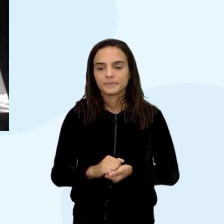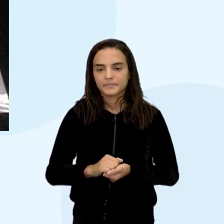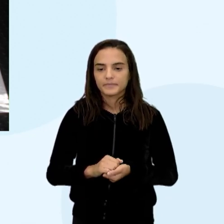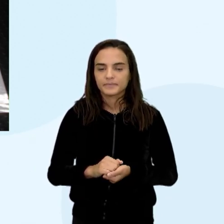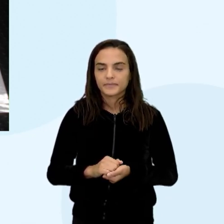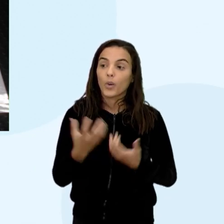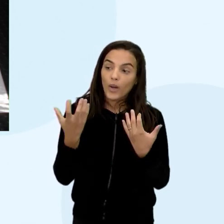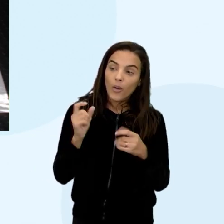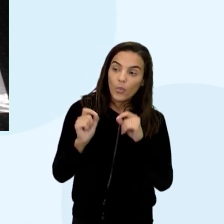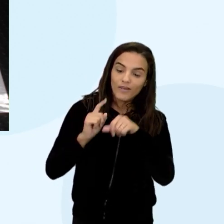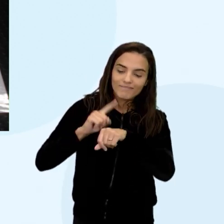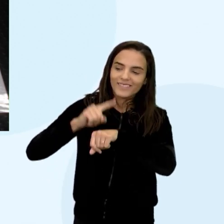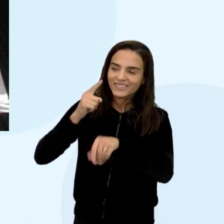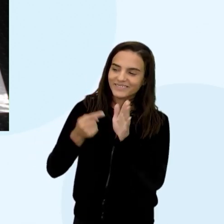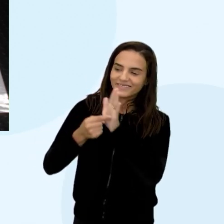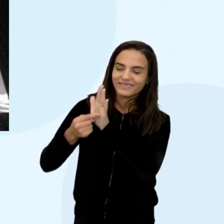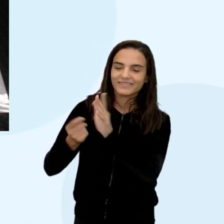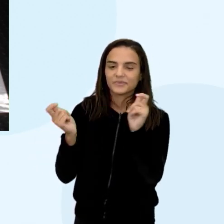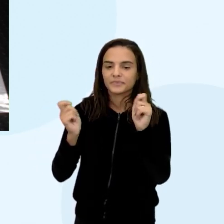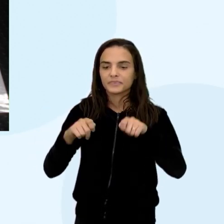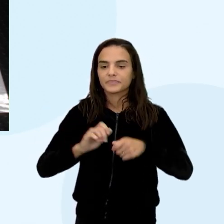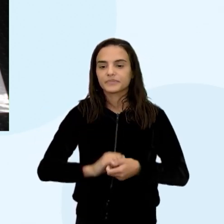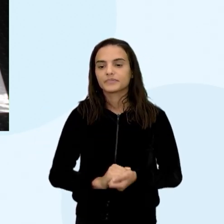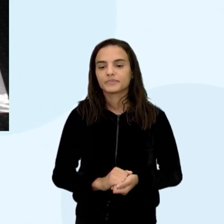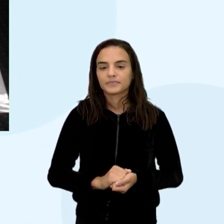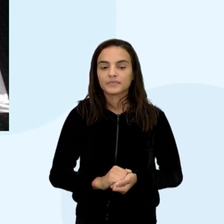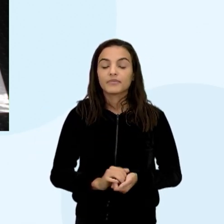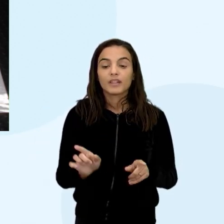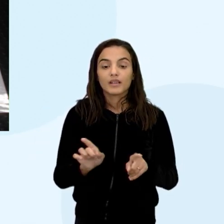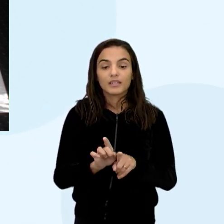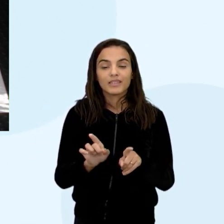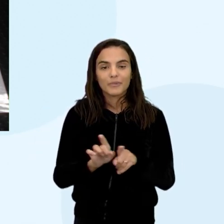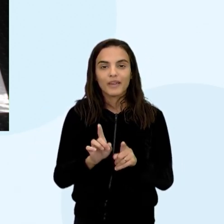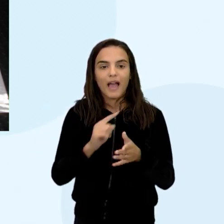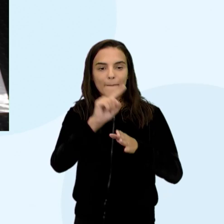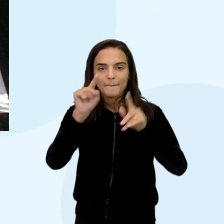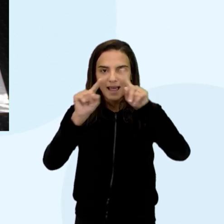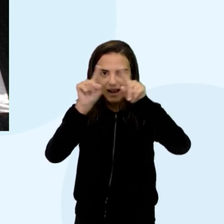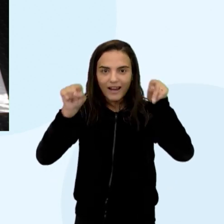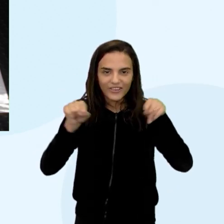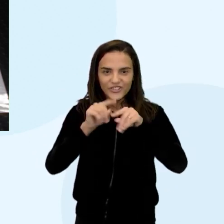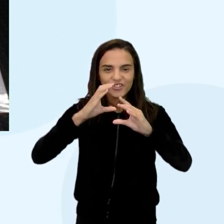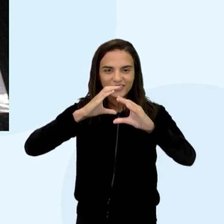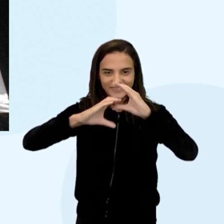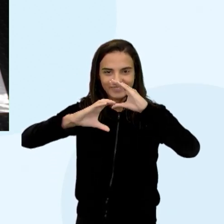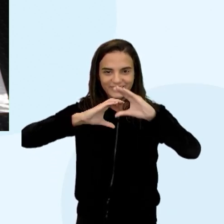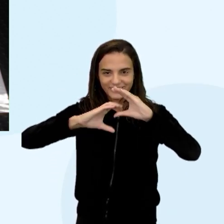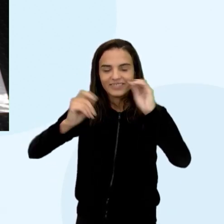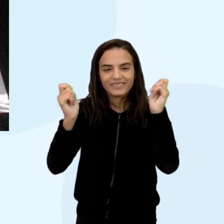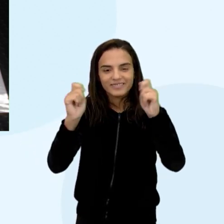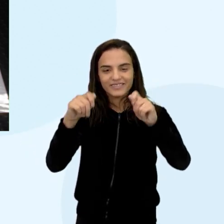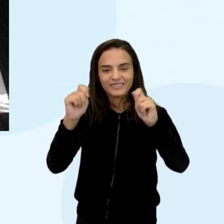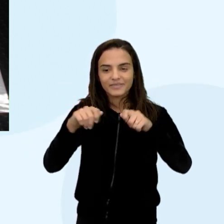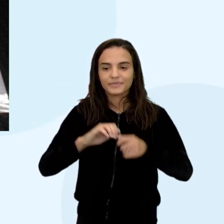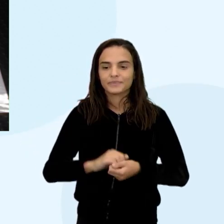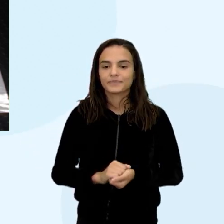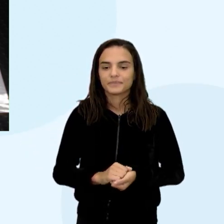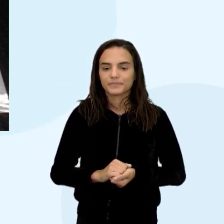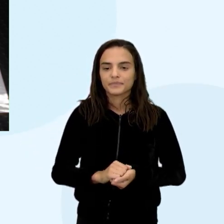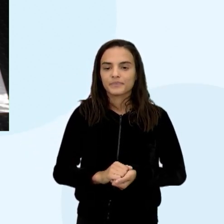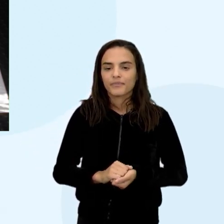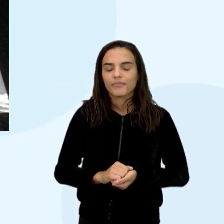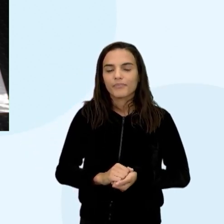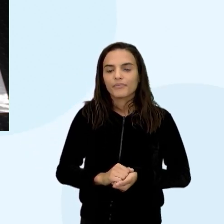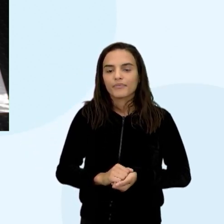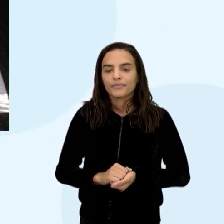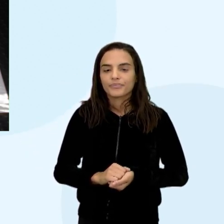naquele momento, tá bom? E também nós temos a placa de comunicação, que é uma placa de Alcatex, que eu peguei, assim, e coloquei